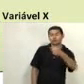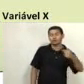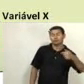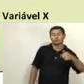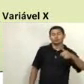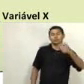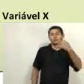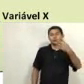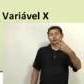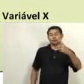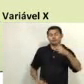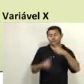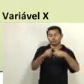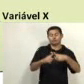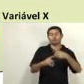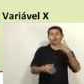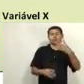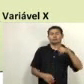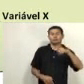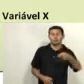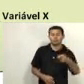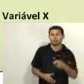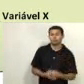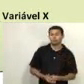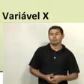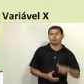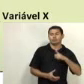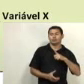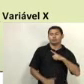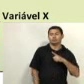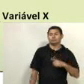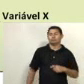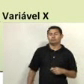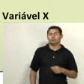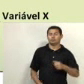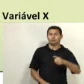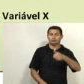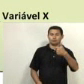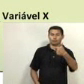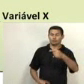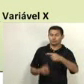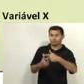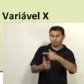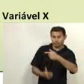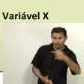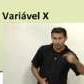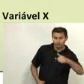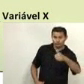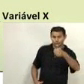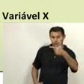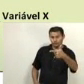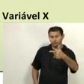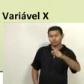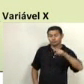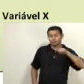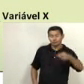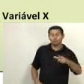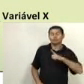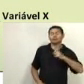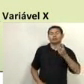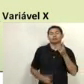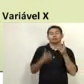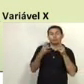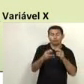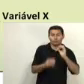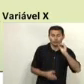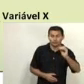menos 3 vezes 4.000, eu tenho 12.000 menos 12.000, eu tenho igual a 0.